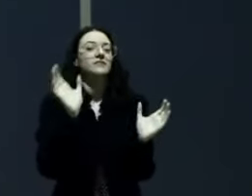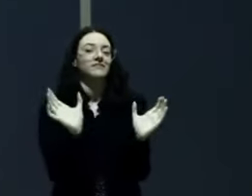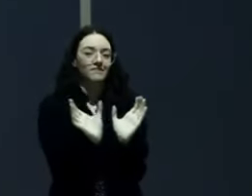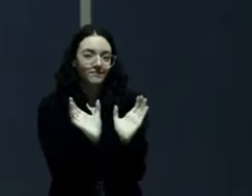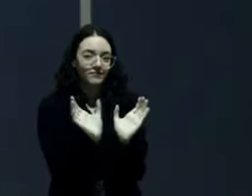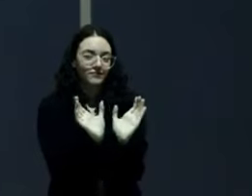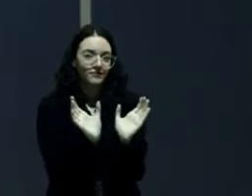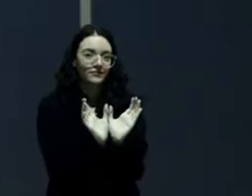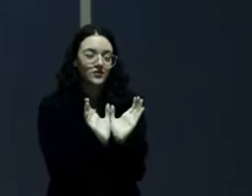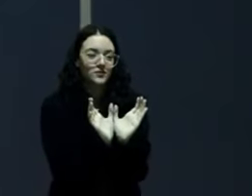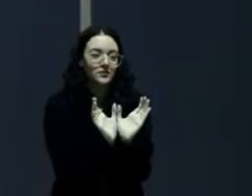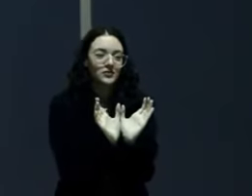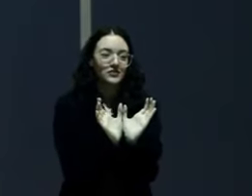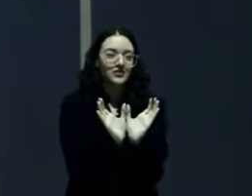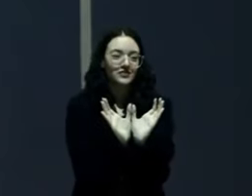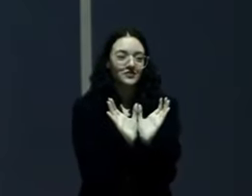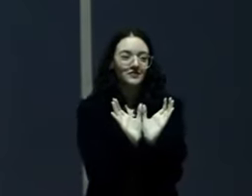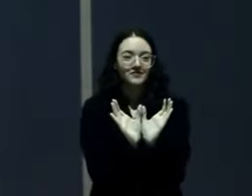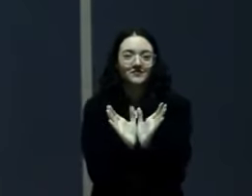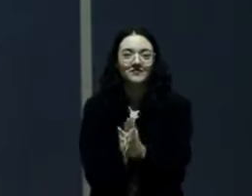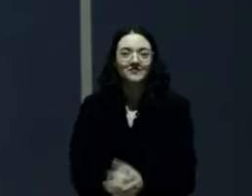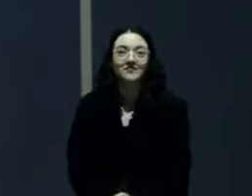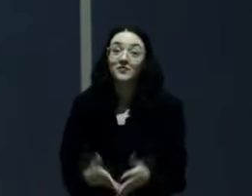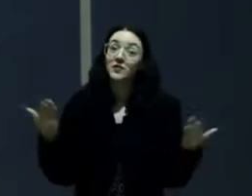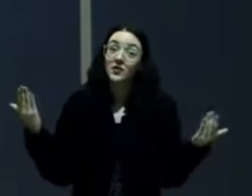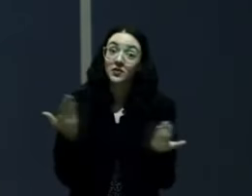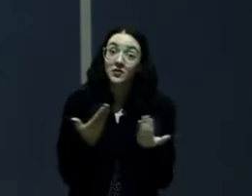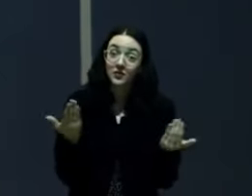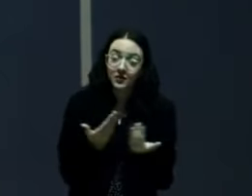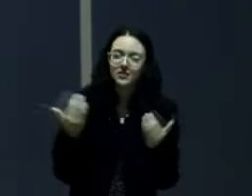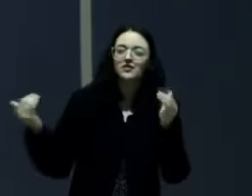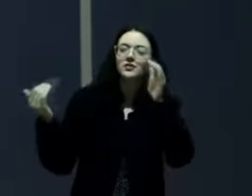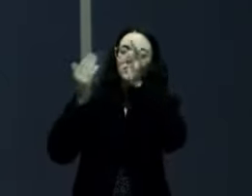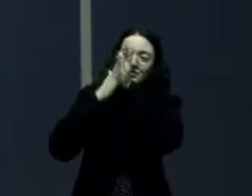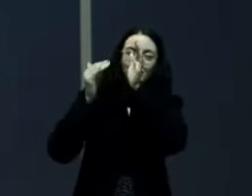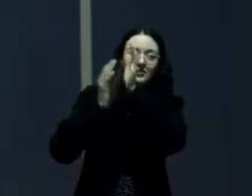Hoje foi o batismo deles. Louva a Deus por essa decisão.